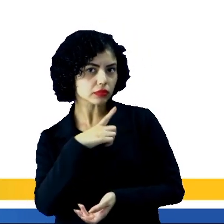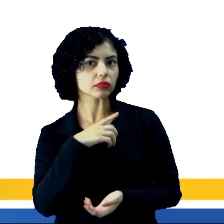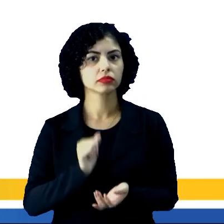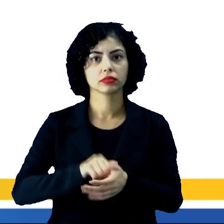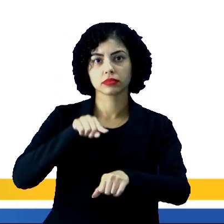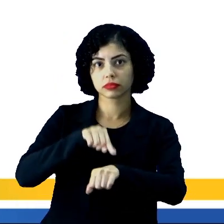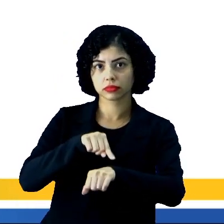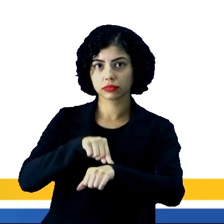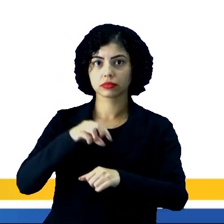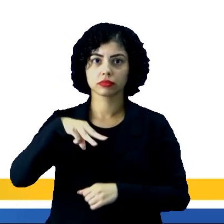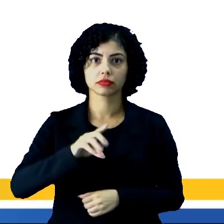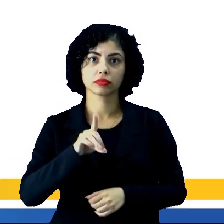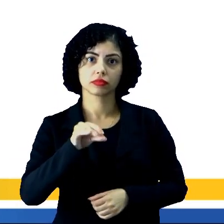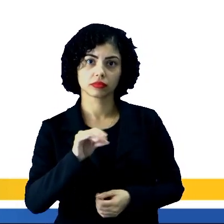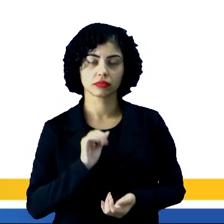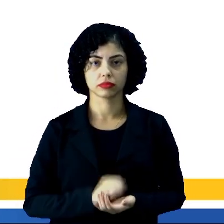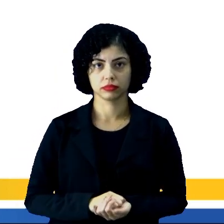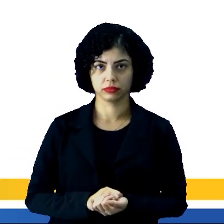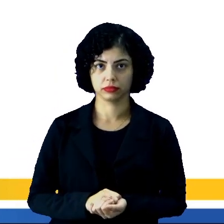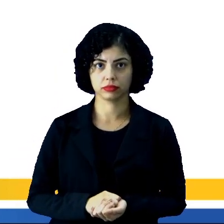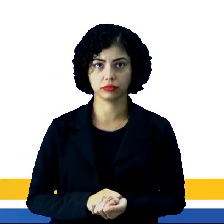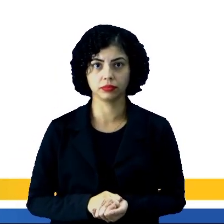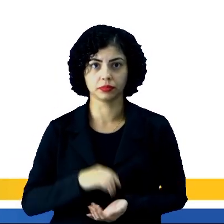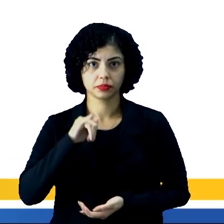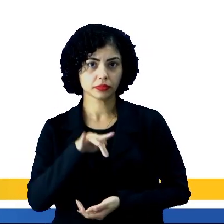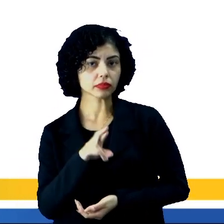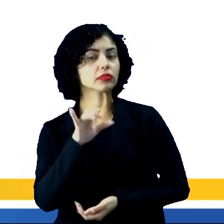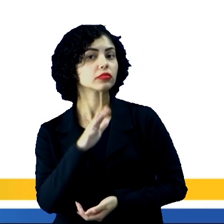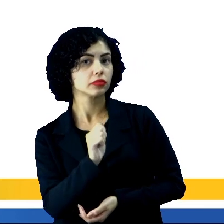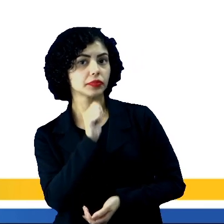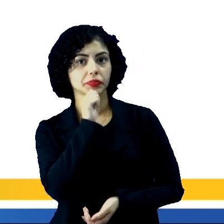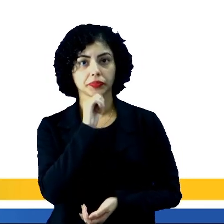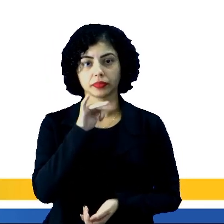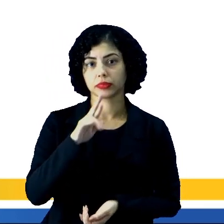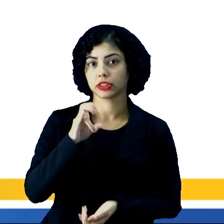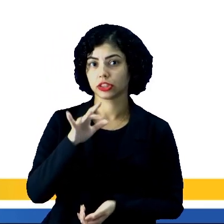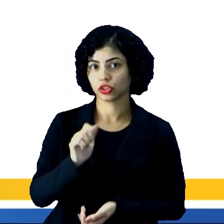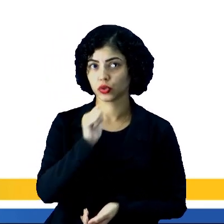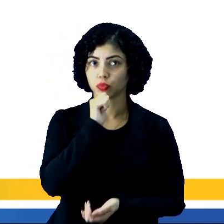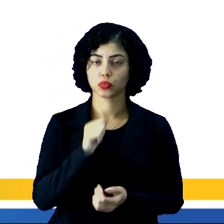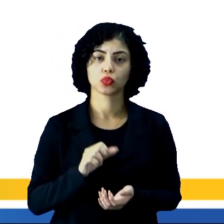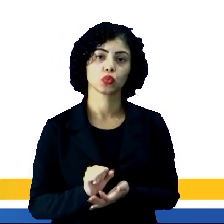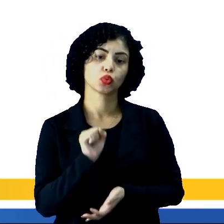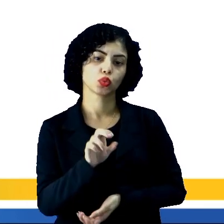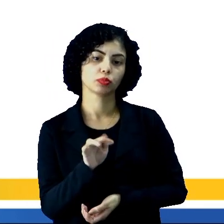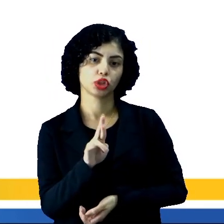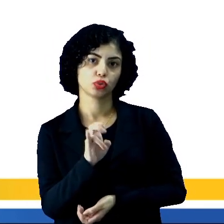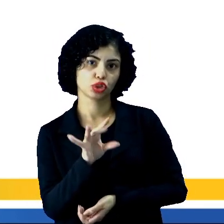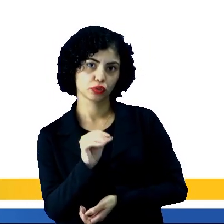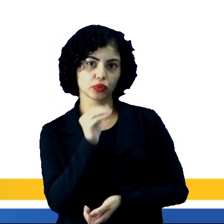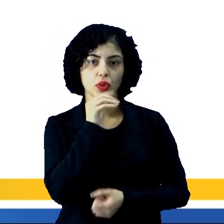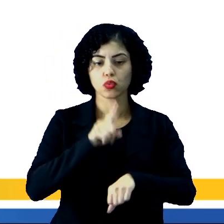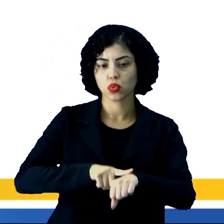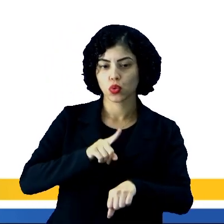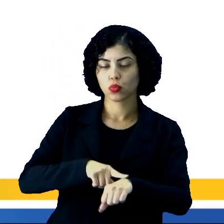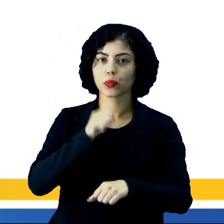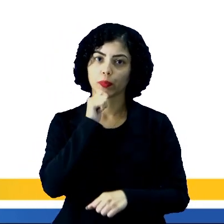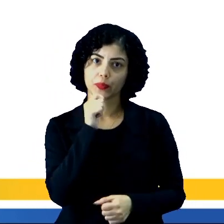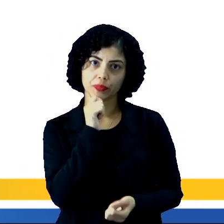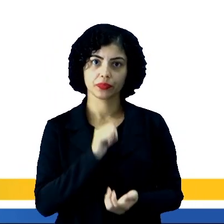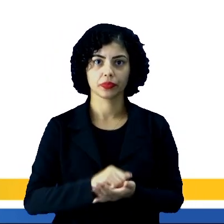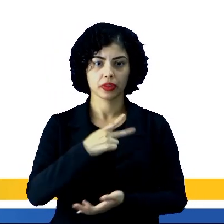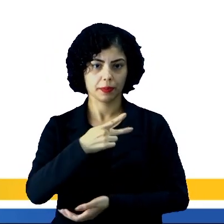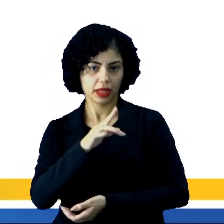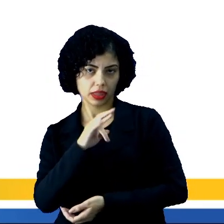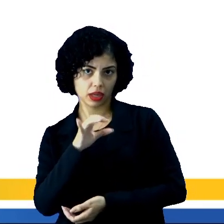tempo e modo né modo indicativo modo imperativo modo subjuntivo tempo né que é o